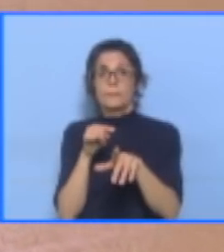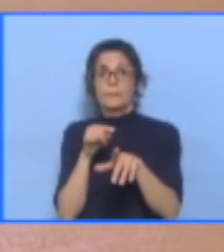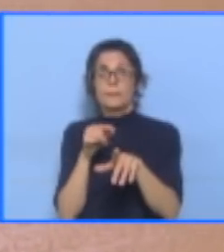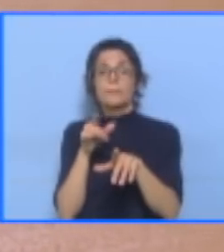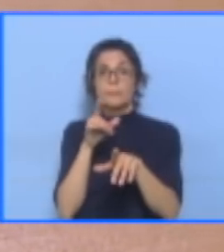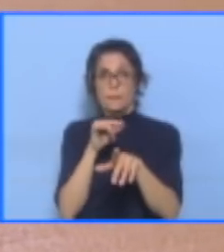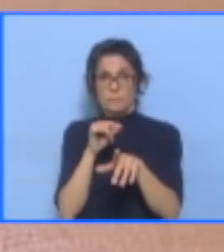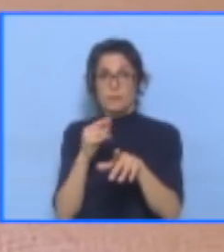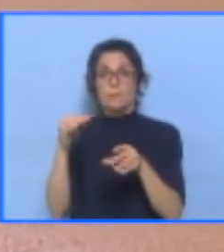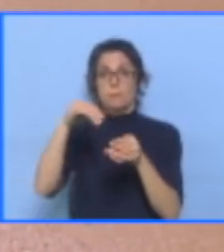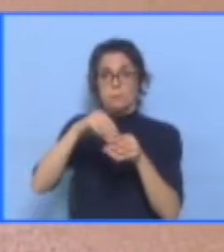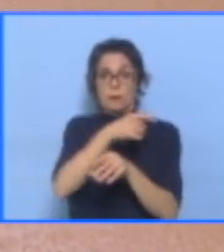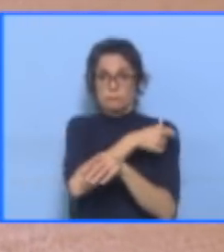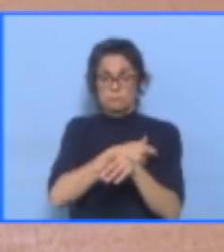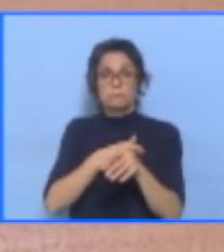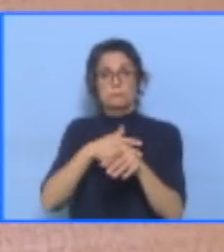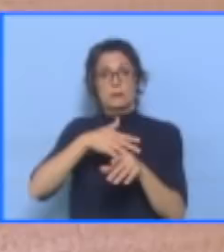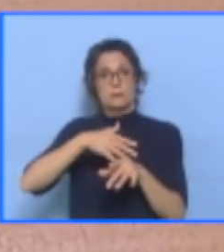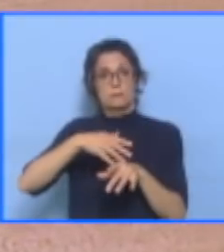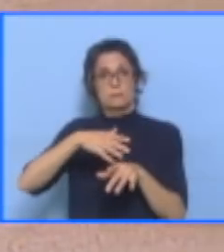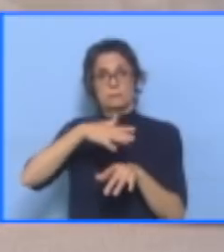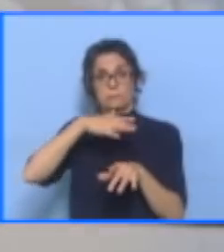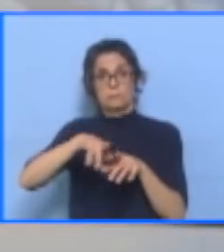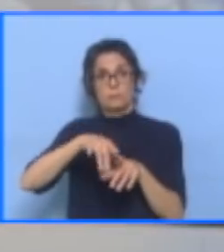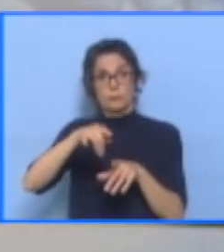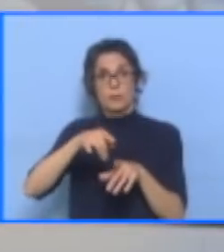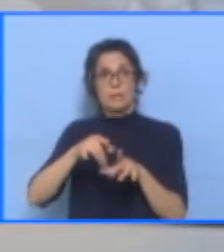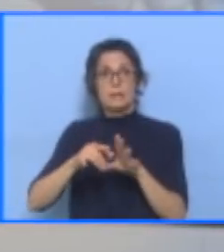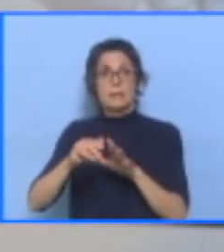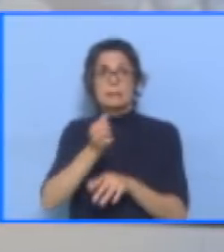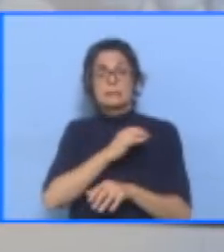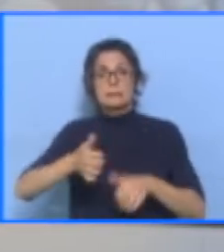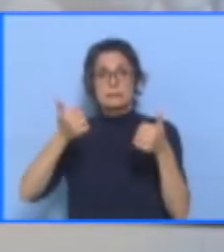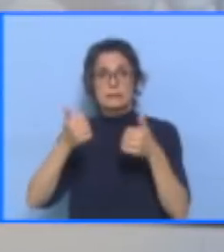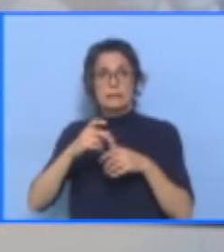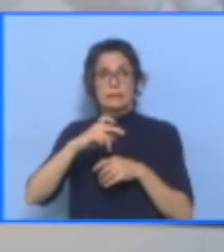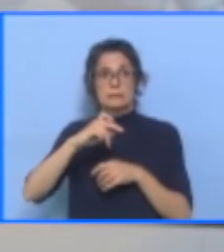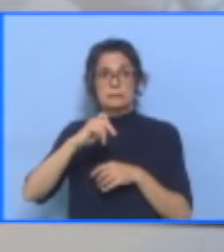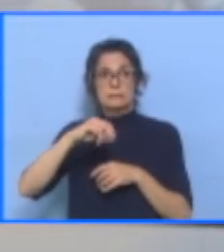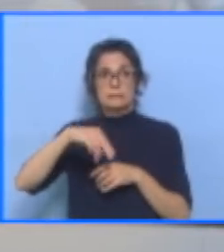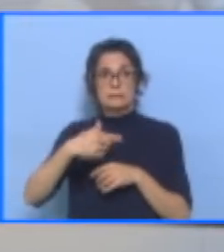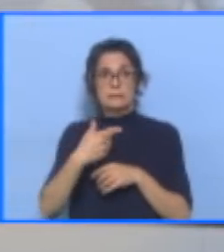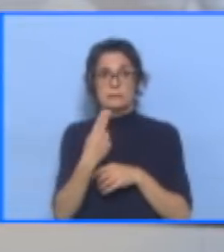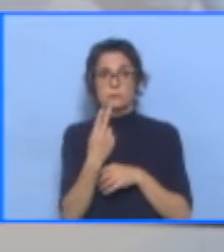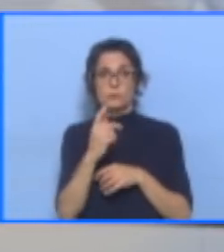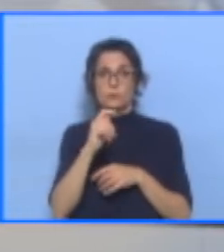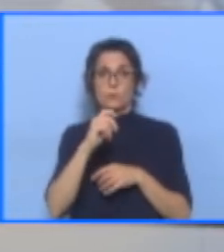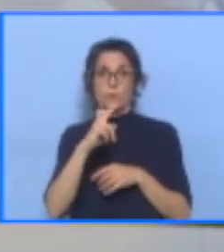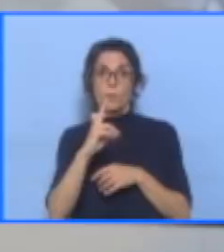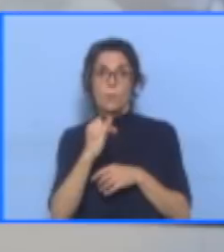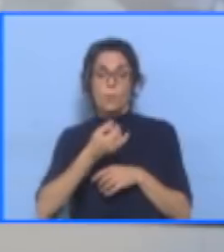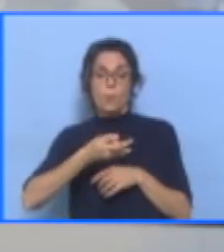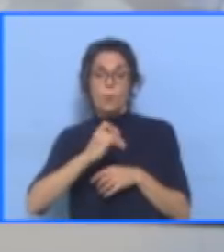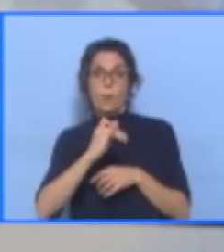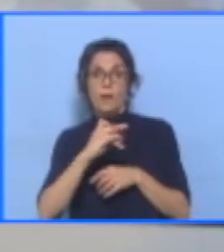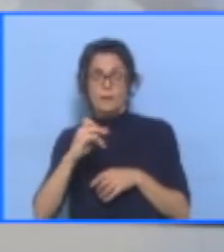membro, enfim, diplomata e que por isso, na cidade de Antuérpia, conheceu as descobertas portuguesas. E, finalmente, que era um homem de fé, o